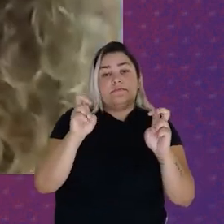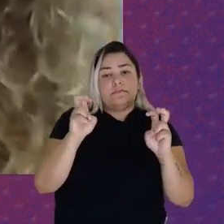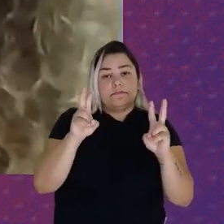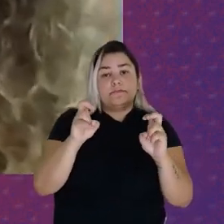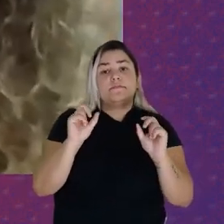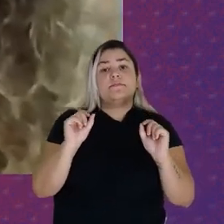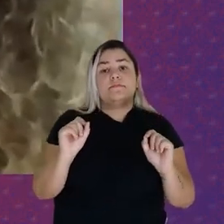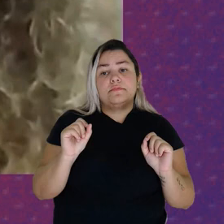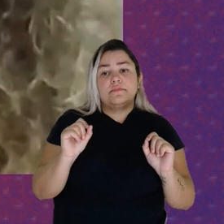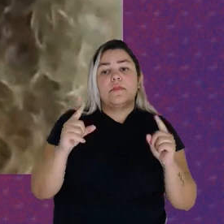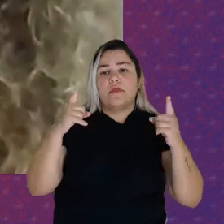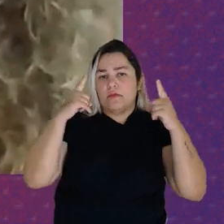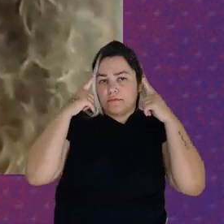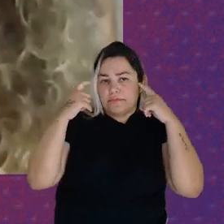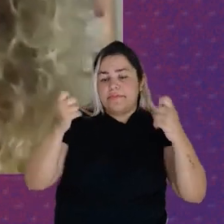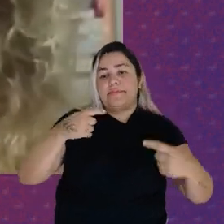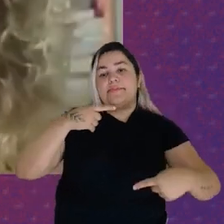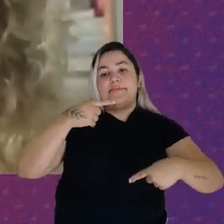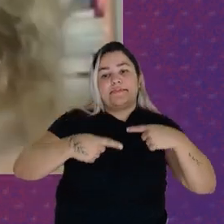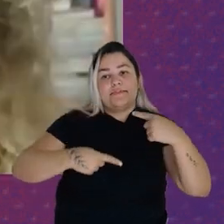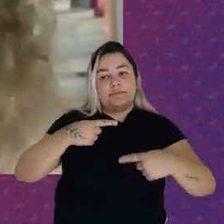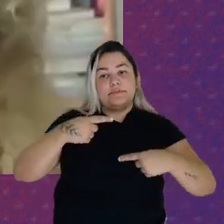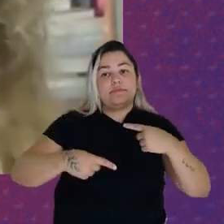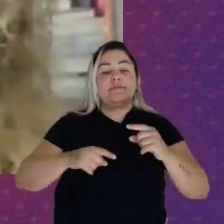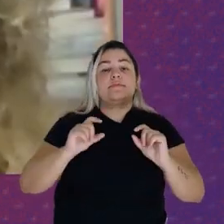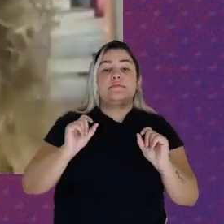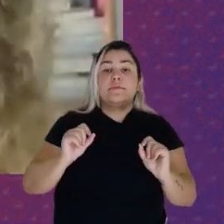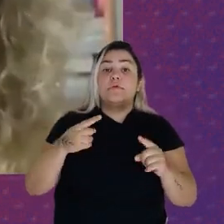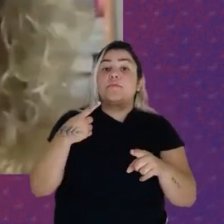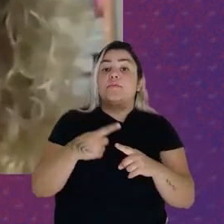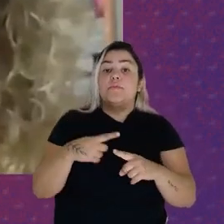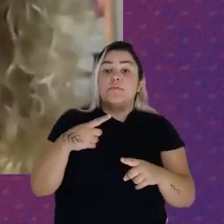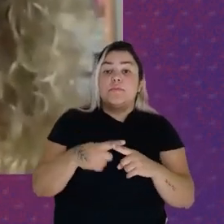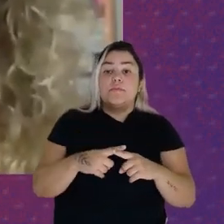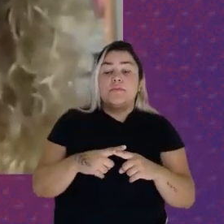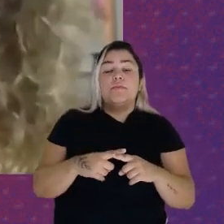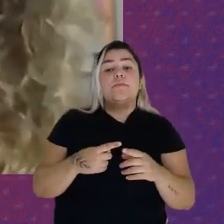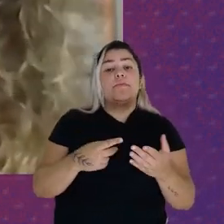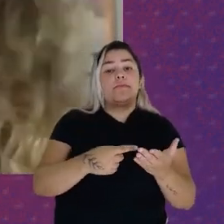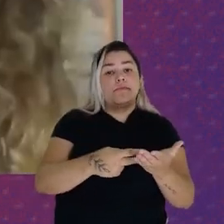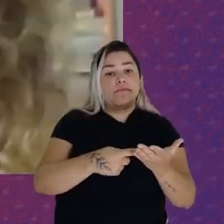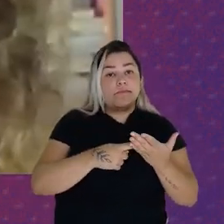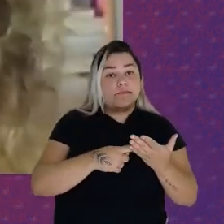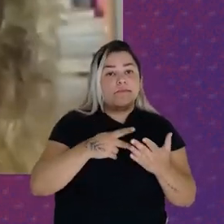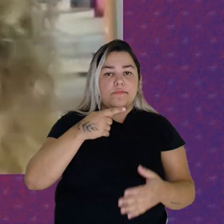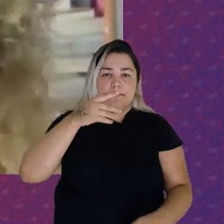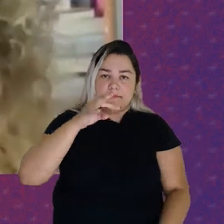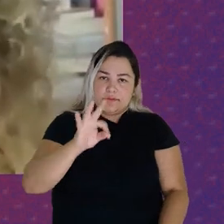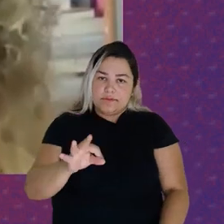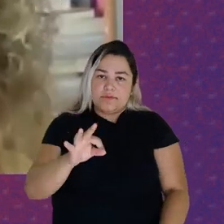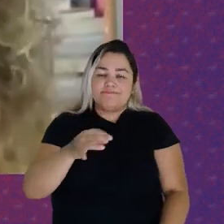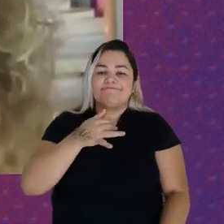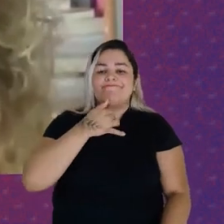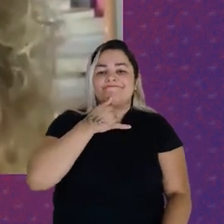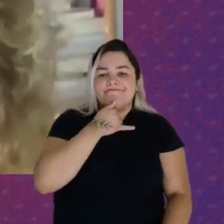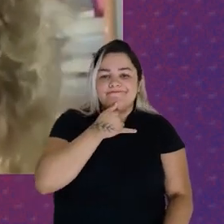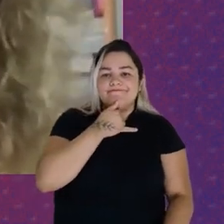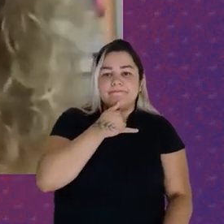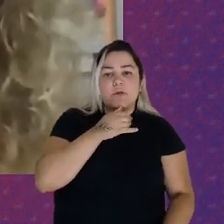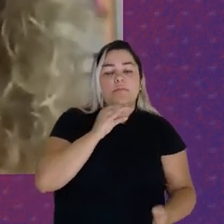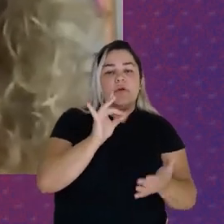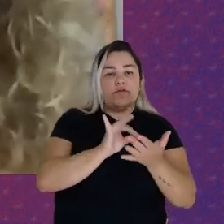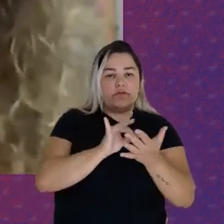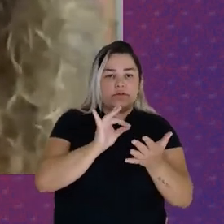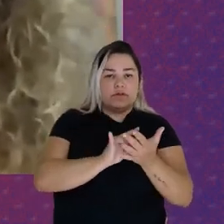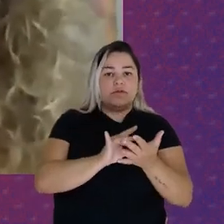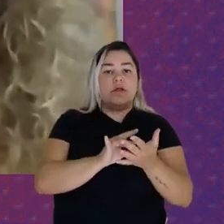especificamente, é a violência política de gênero na política. E por que eu fui convidada pelo PT para falar disso? Porque, infelizmente, é uma realidade da